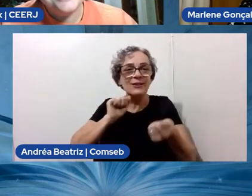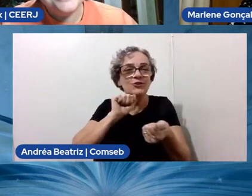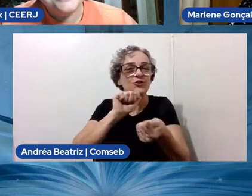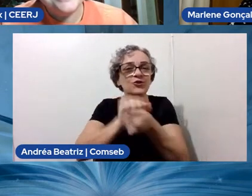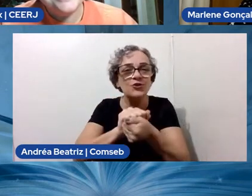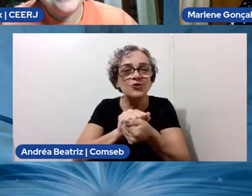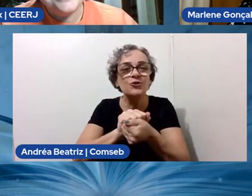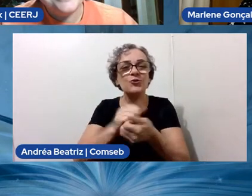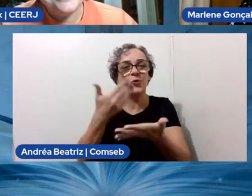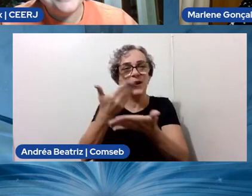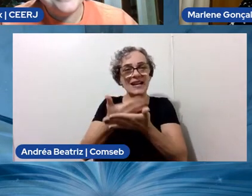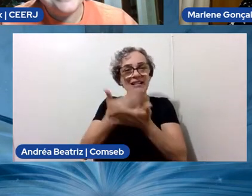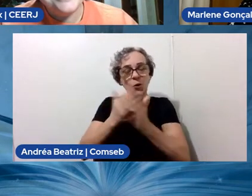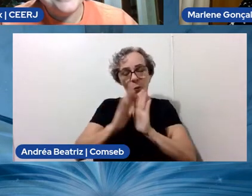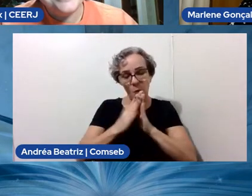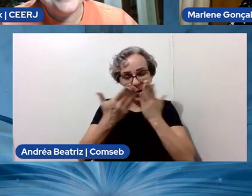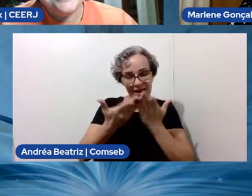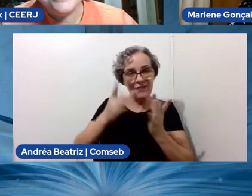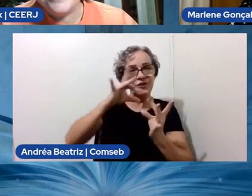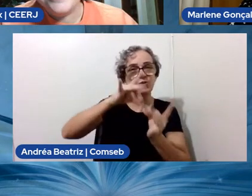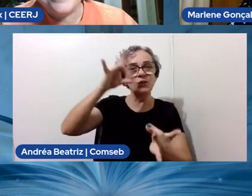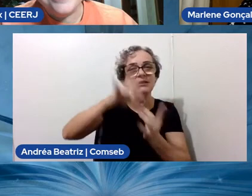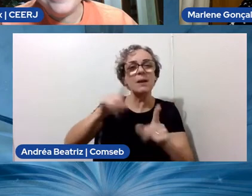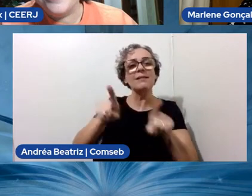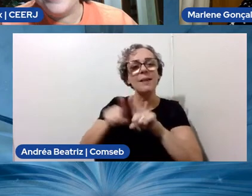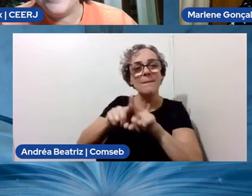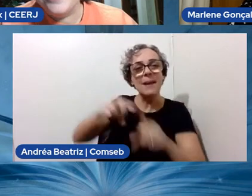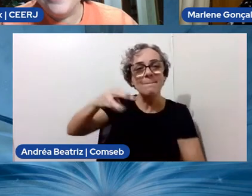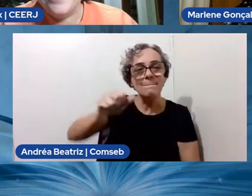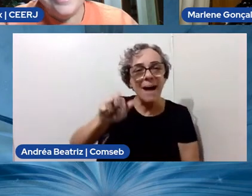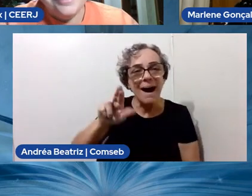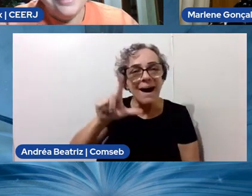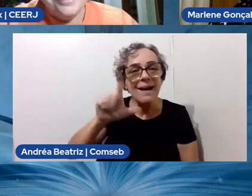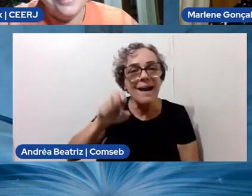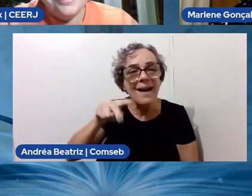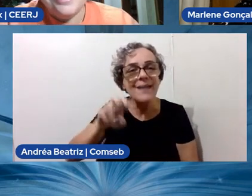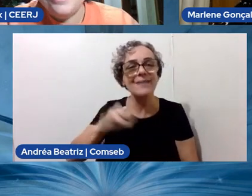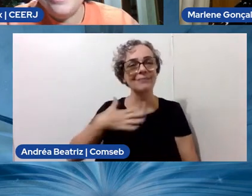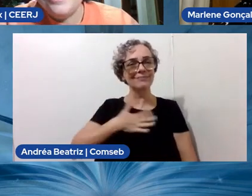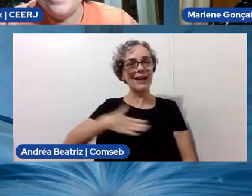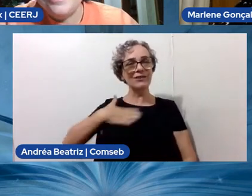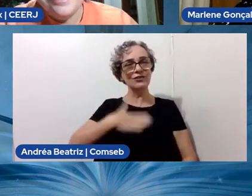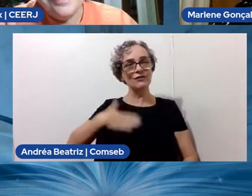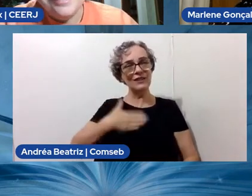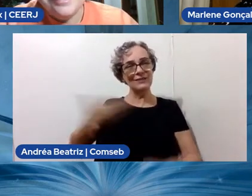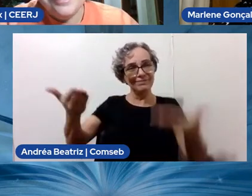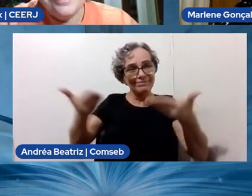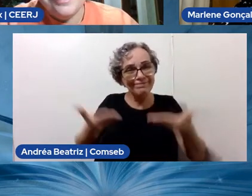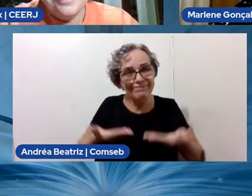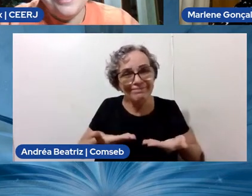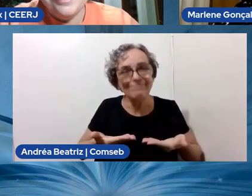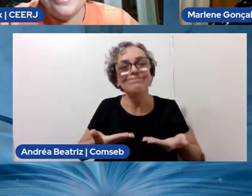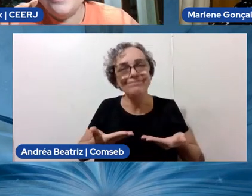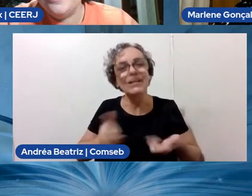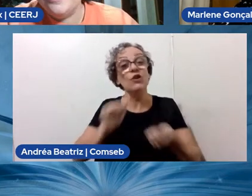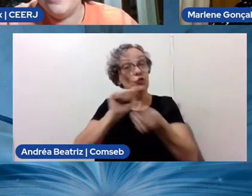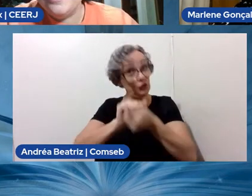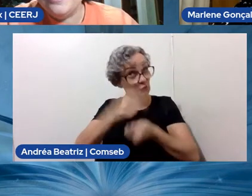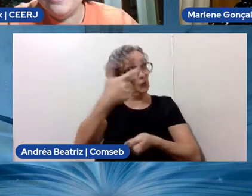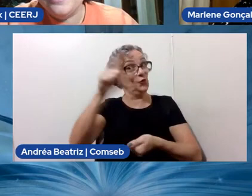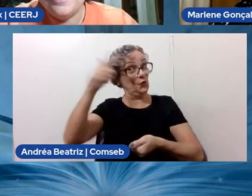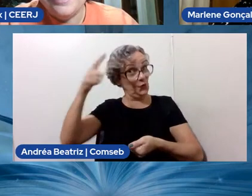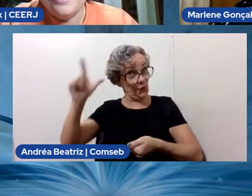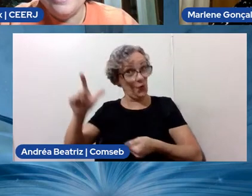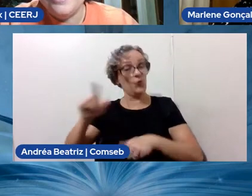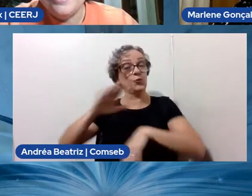nosso Estudando o Livro dos Espíritos. Marlene, uma satisfação imensa recebê-la. E estará conosco outras vezes, hein? Está